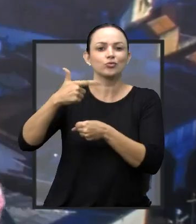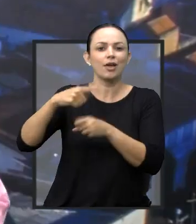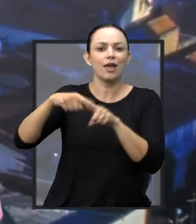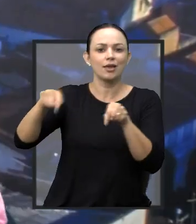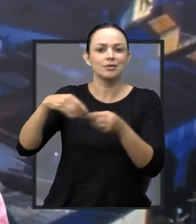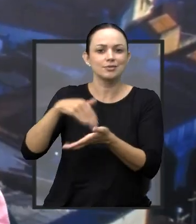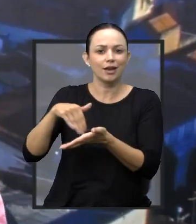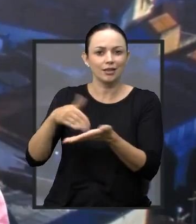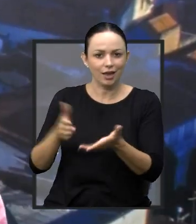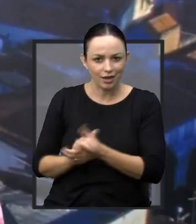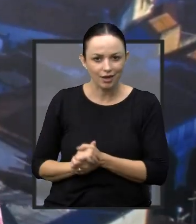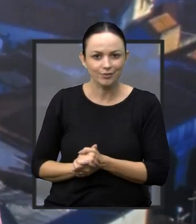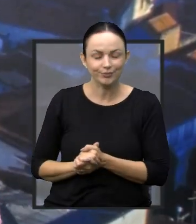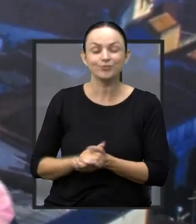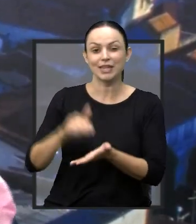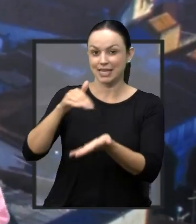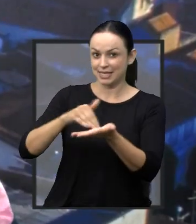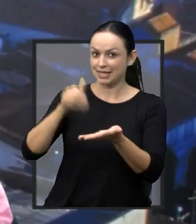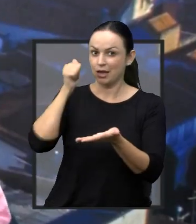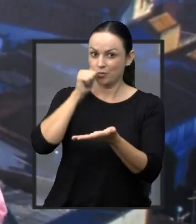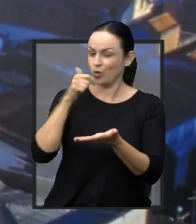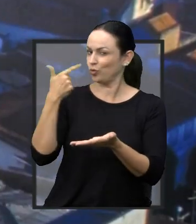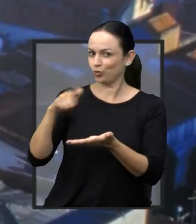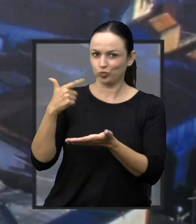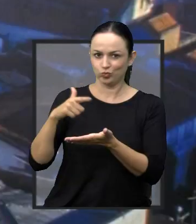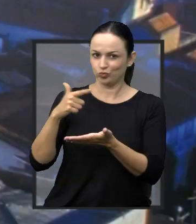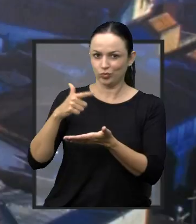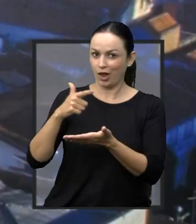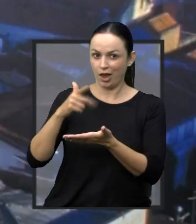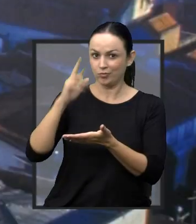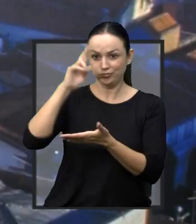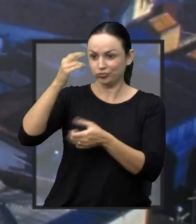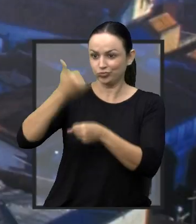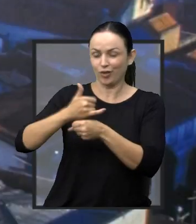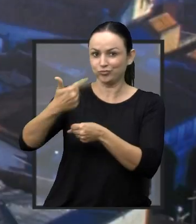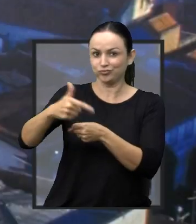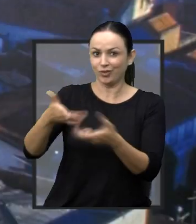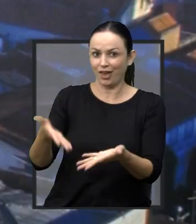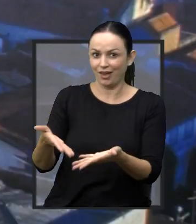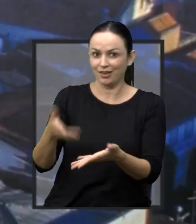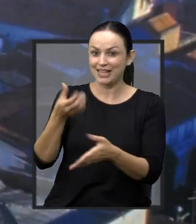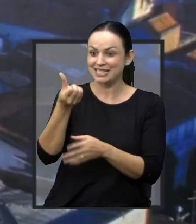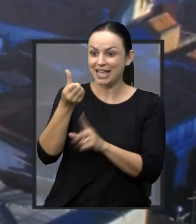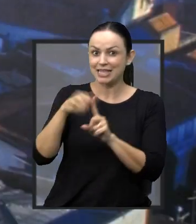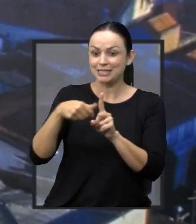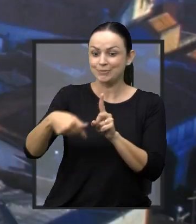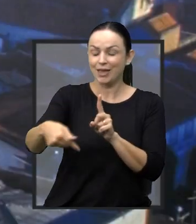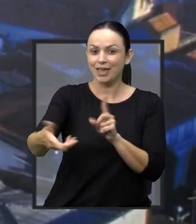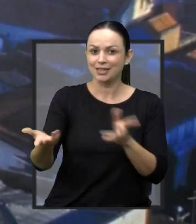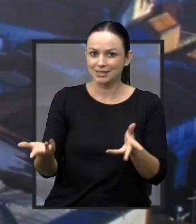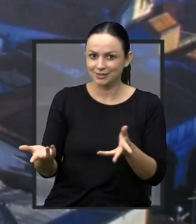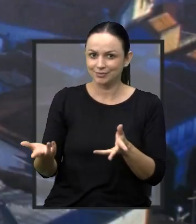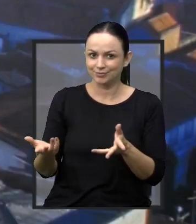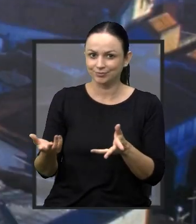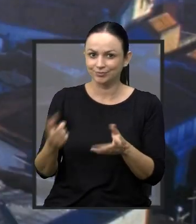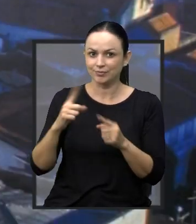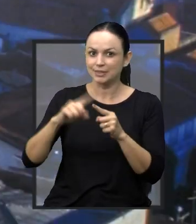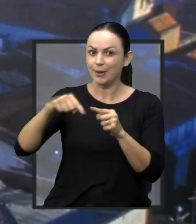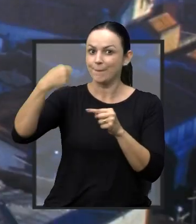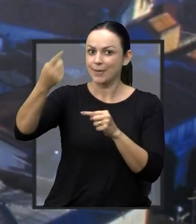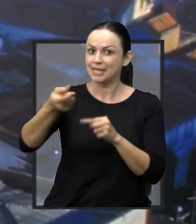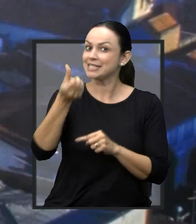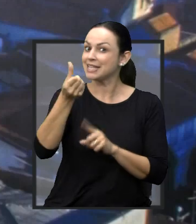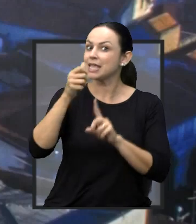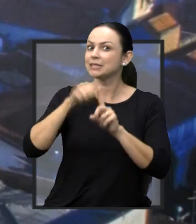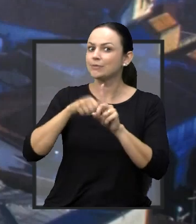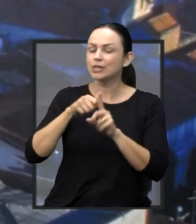Exatamente. Tanto a Secretaria da Mulher sem chefe vai fazer 6 meses daqui a alguns dias, e do mês, semana que